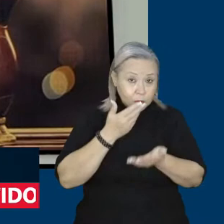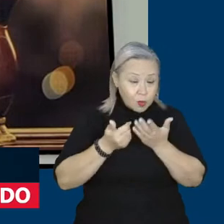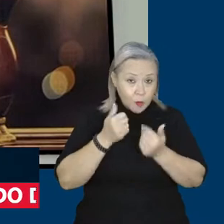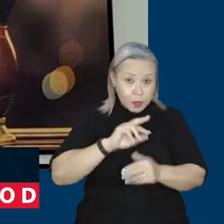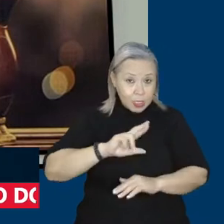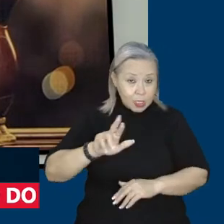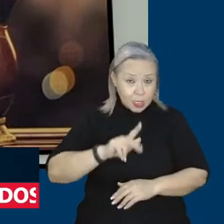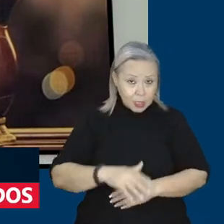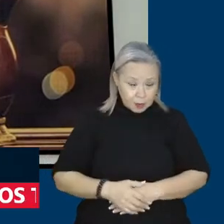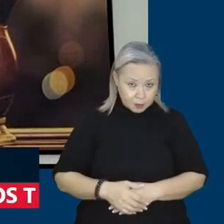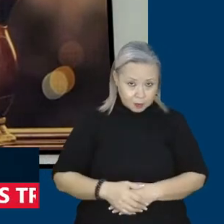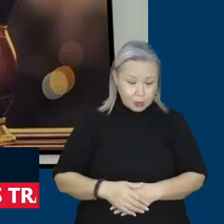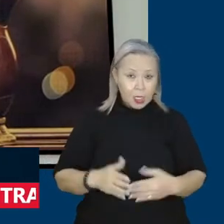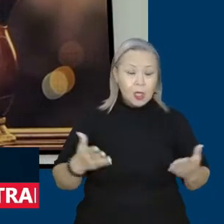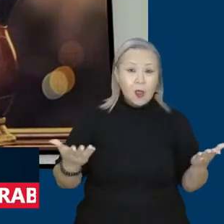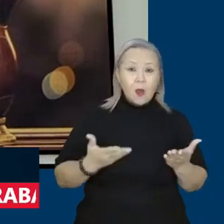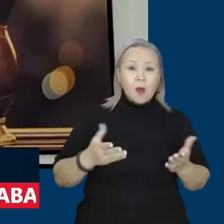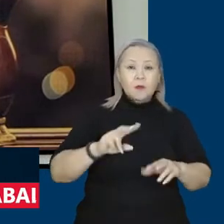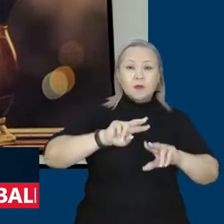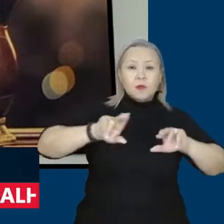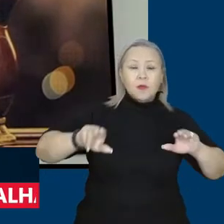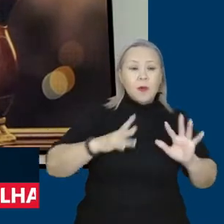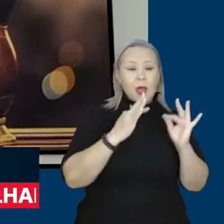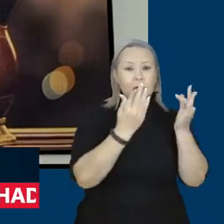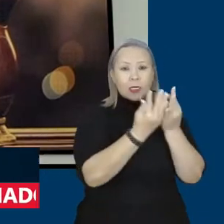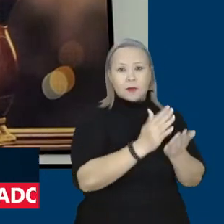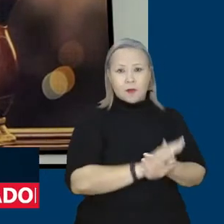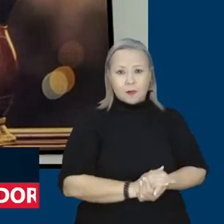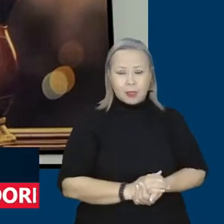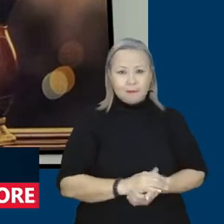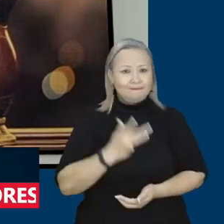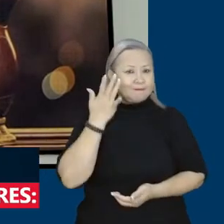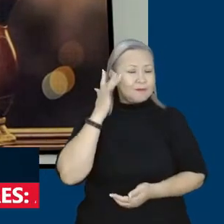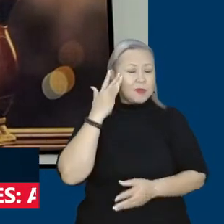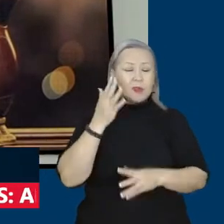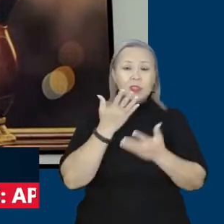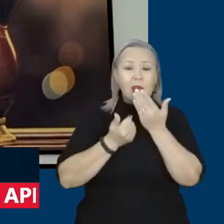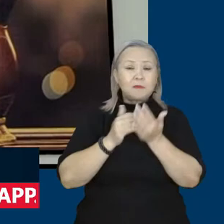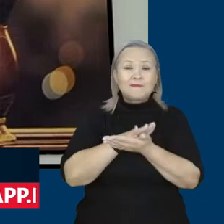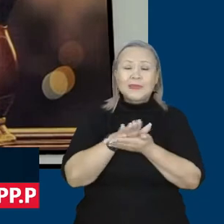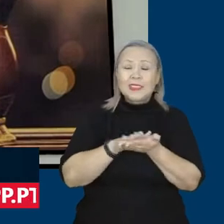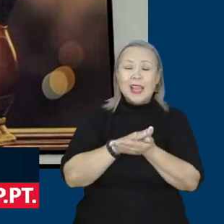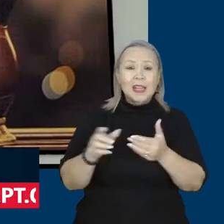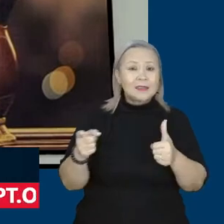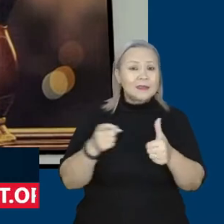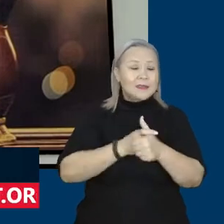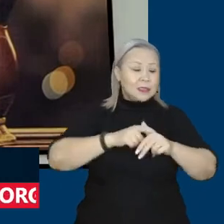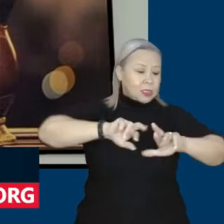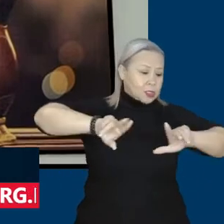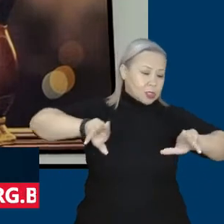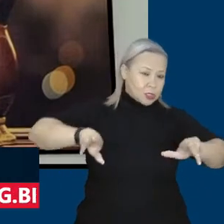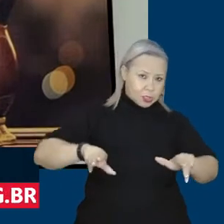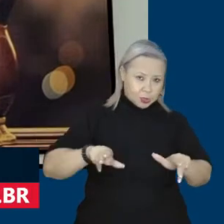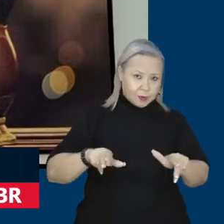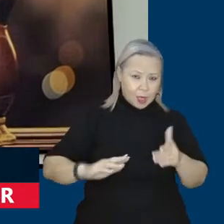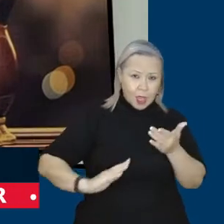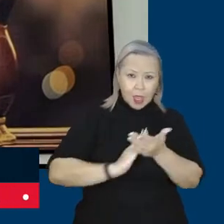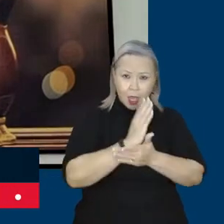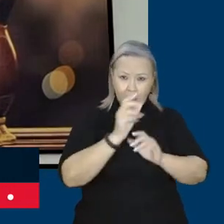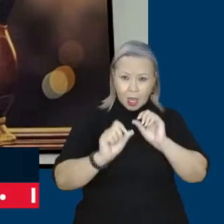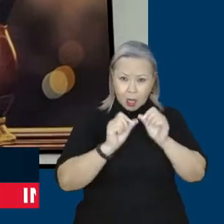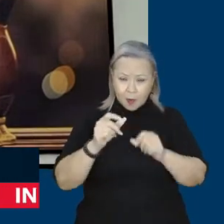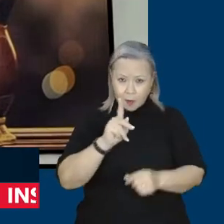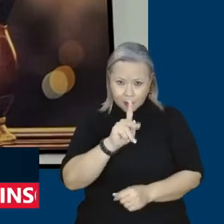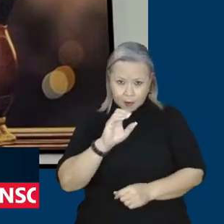8 de cada 10 famílias a gente não sabe para onde correr Devido as dívidas enfim aprovar perto do